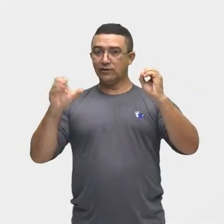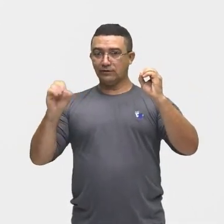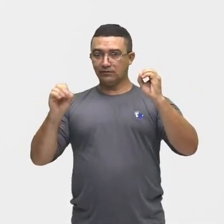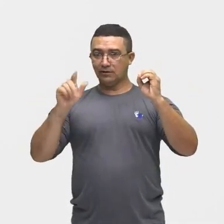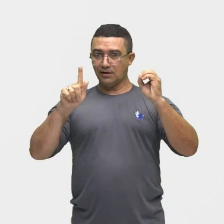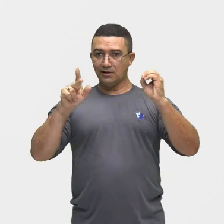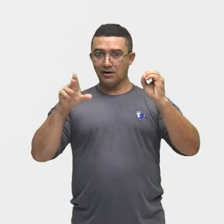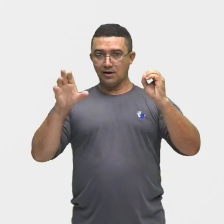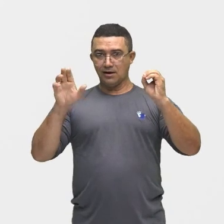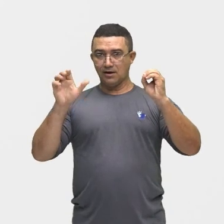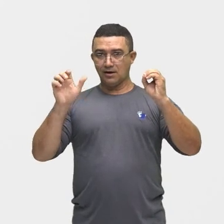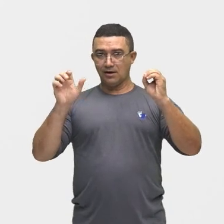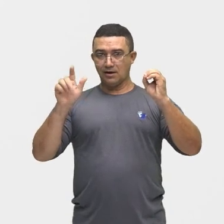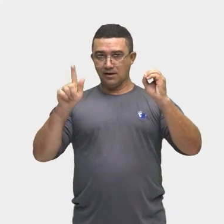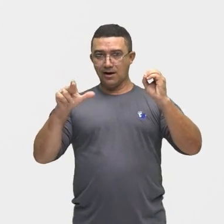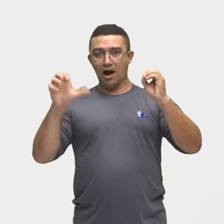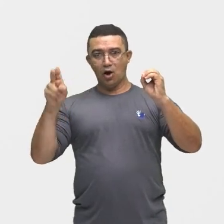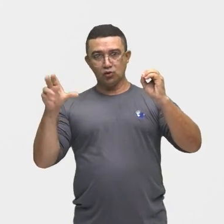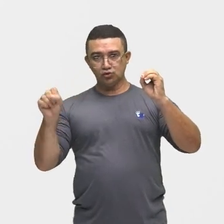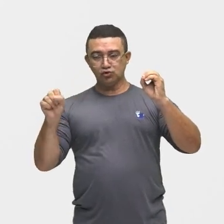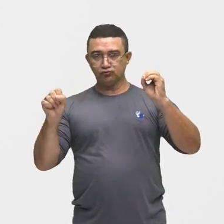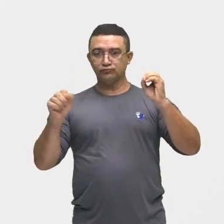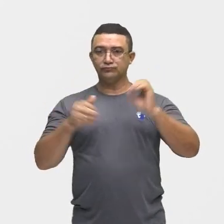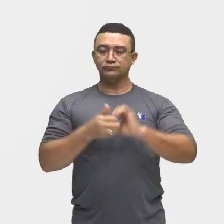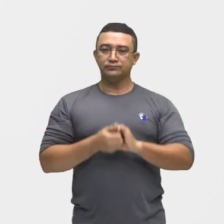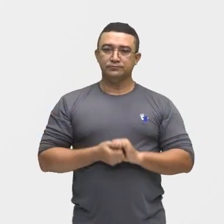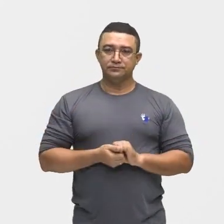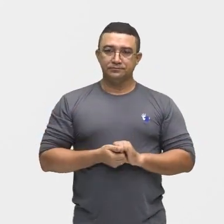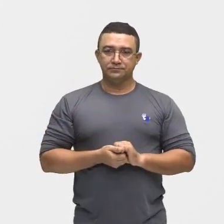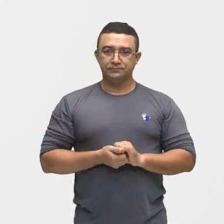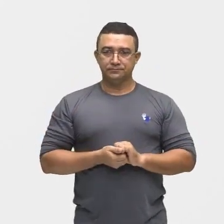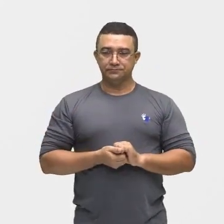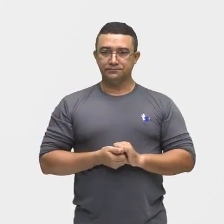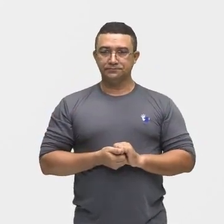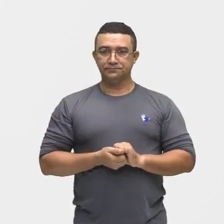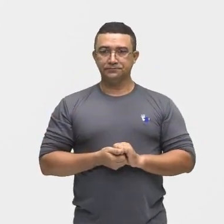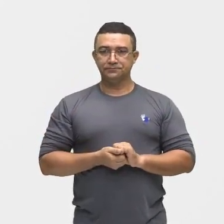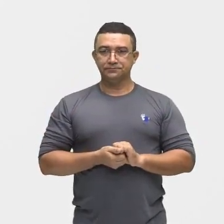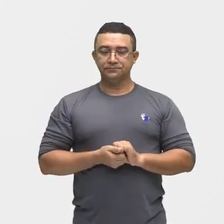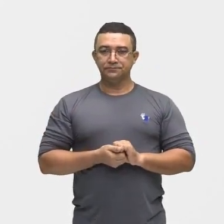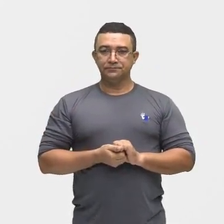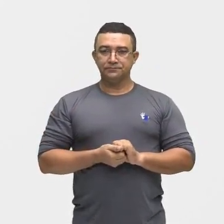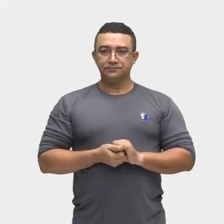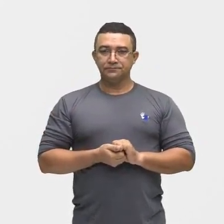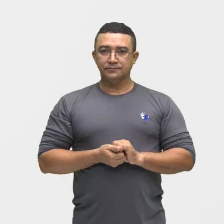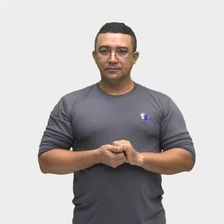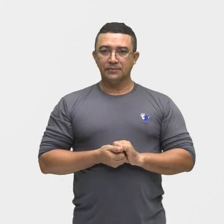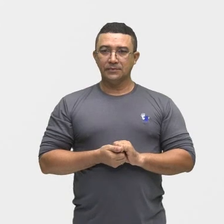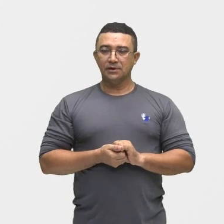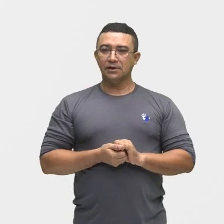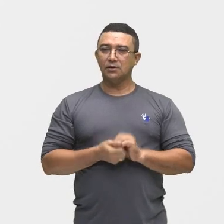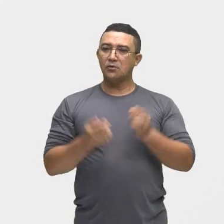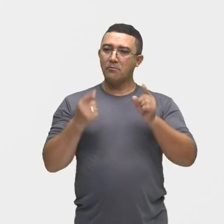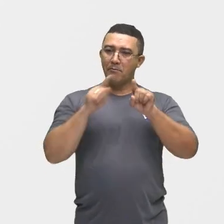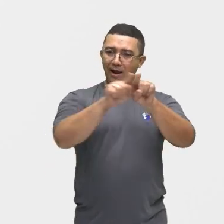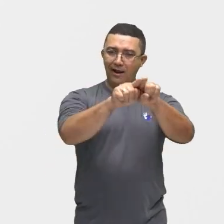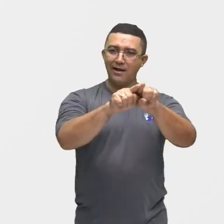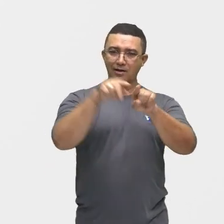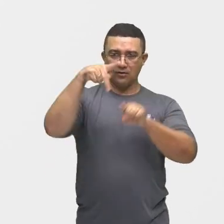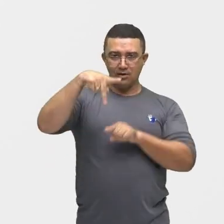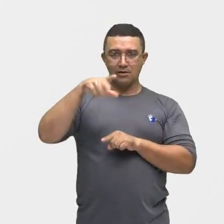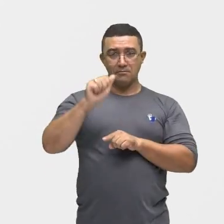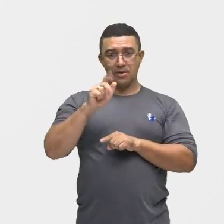para o leste e 0 a 180 para o lado oeste, tá bom? E os paralelos, a gente tem